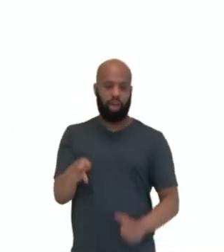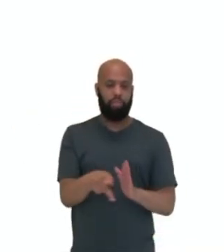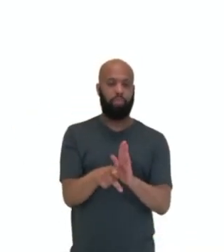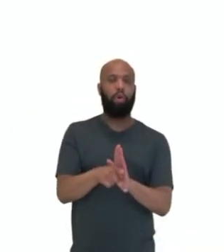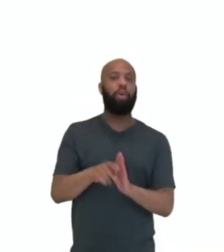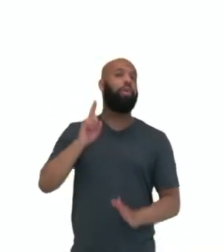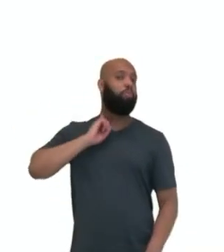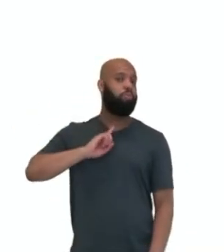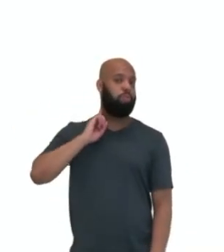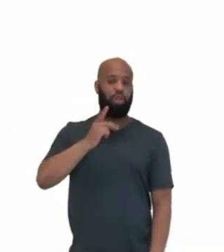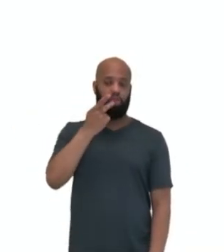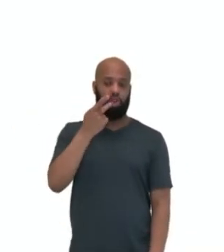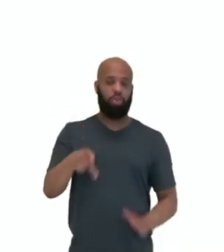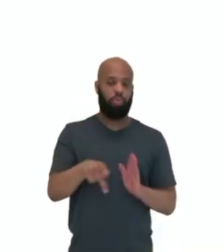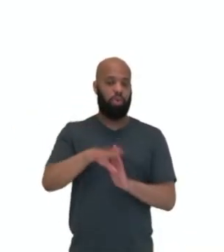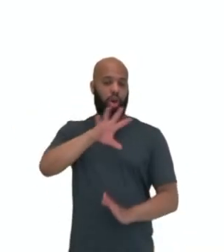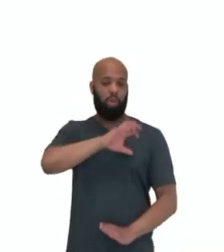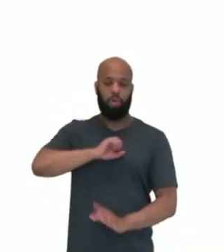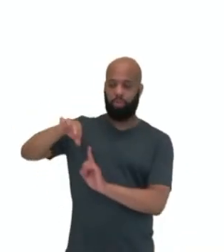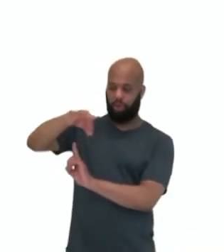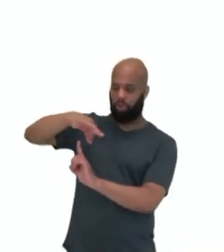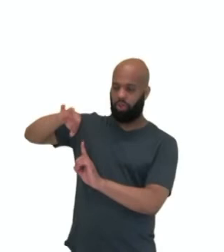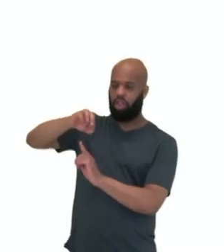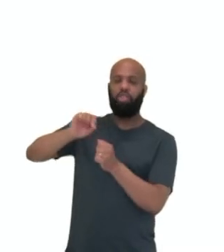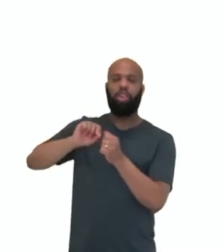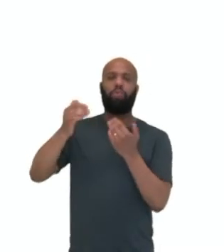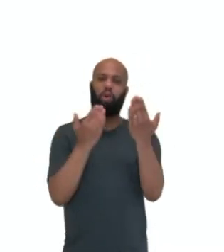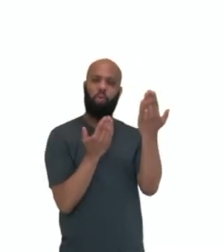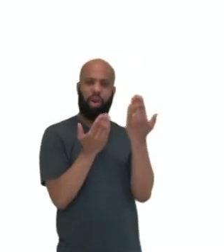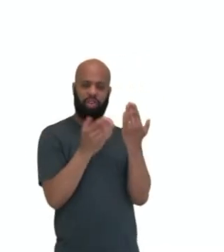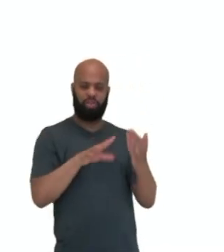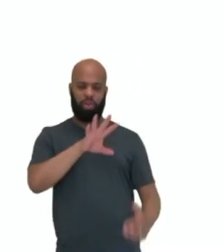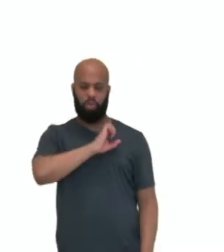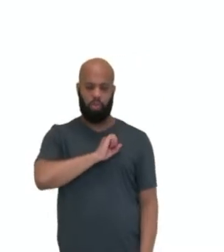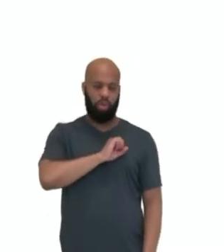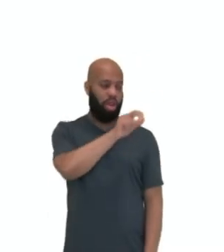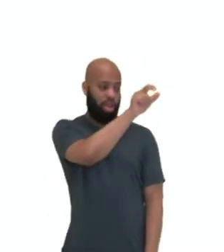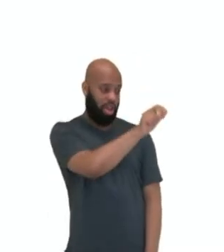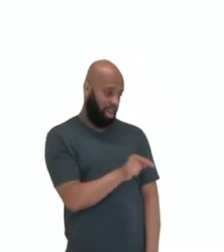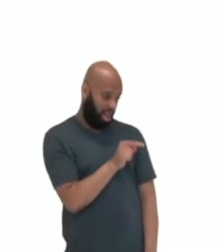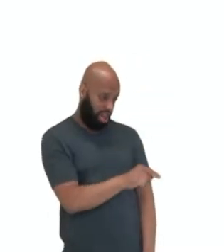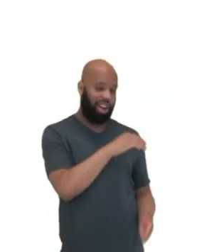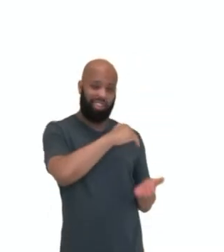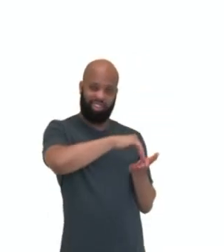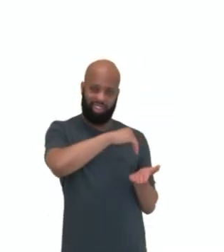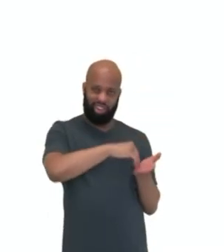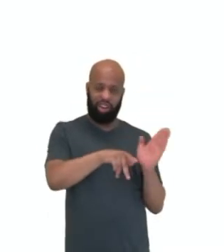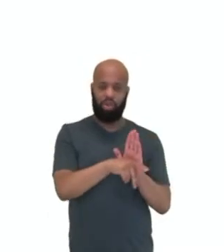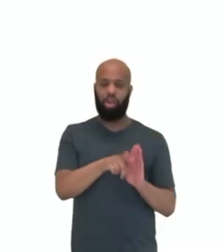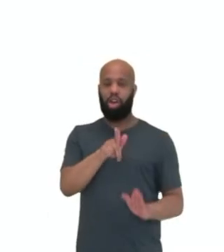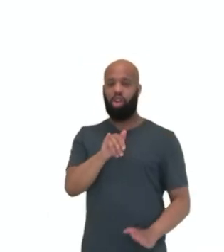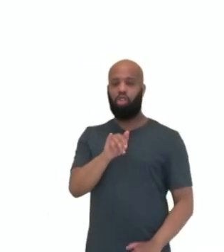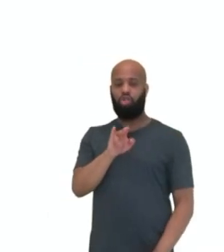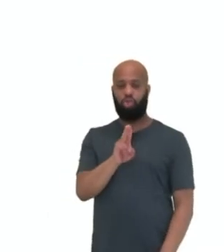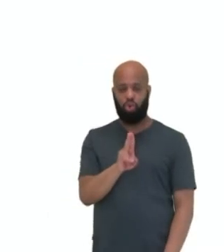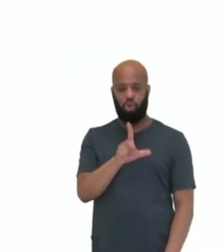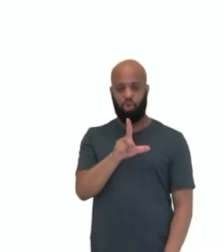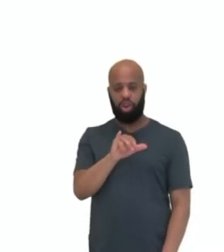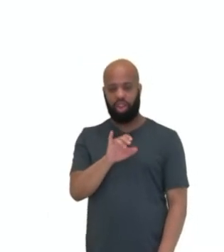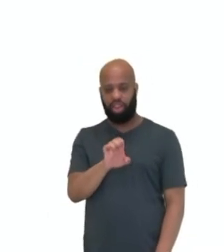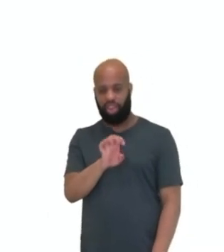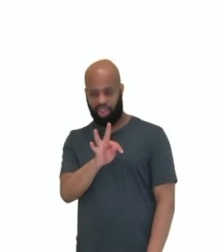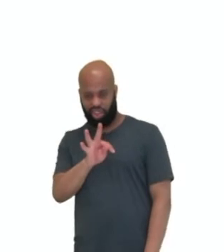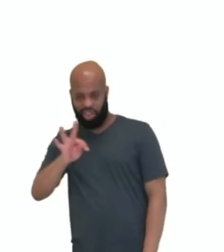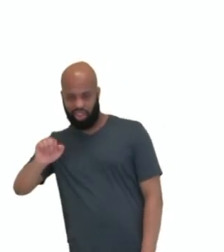do amor do Espírito Santo, fez uma analogia. Então, ela é uma secretária, né, da Julieta, contando isso. Então, o que, que